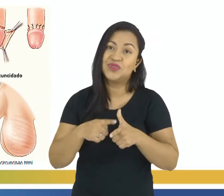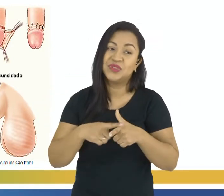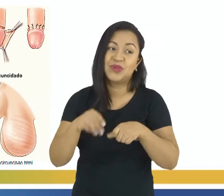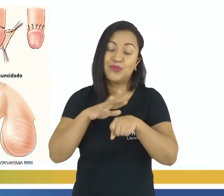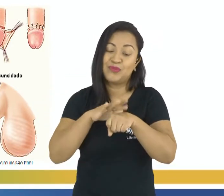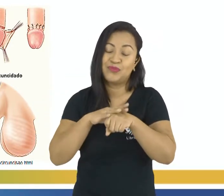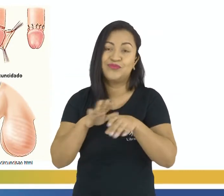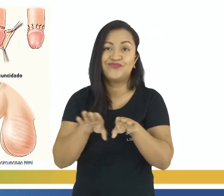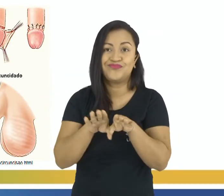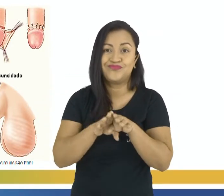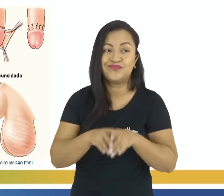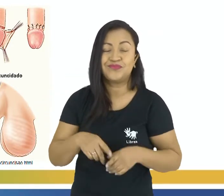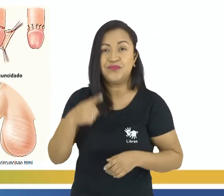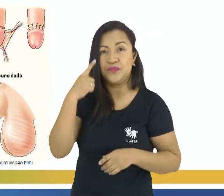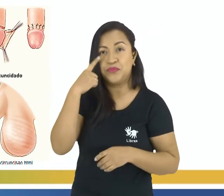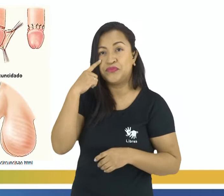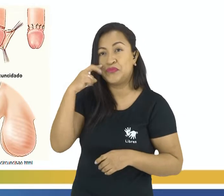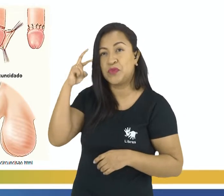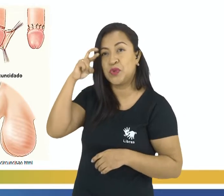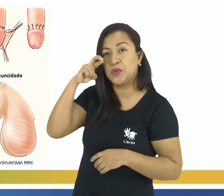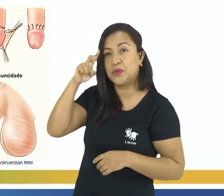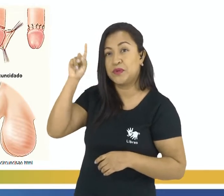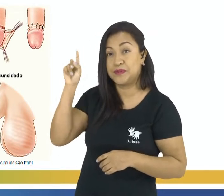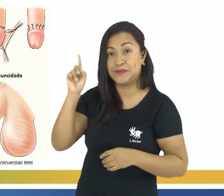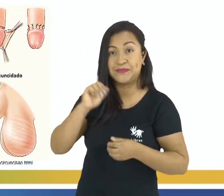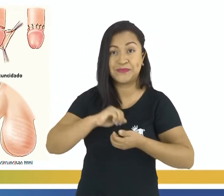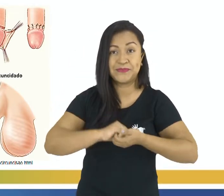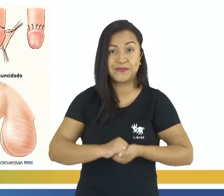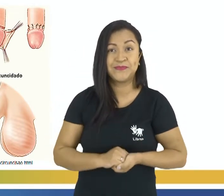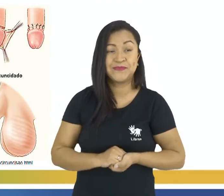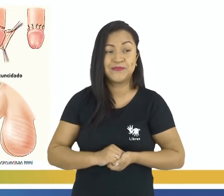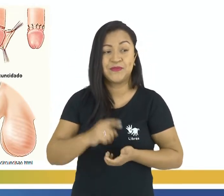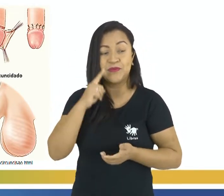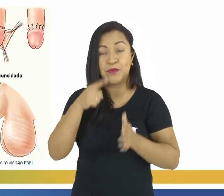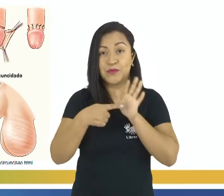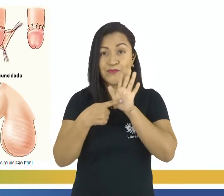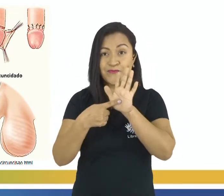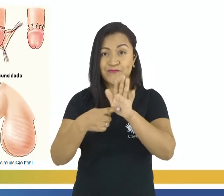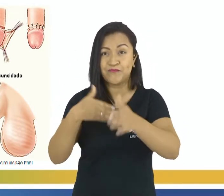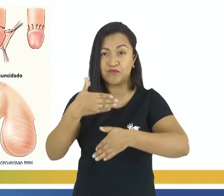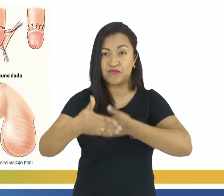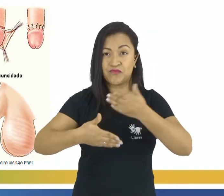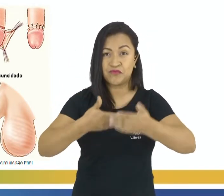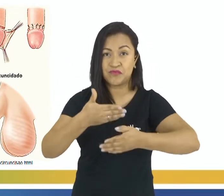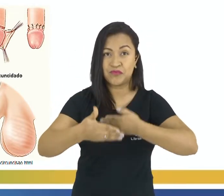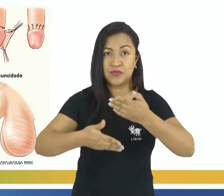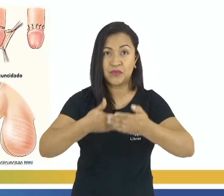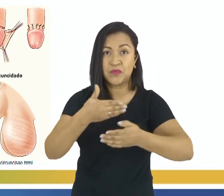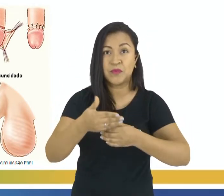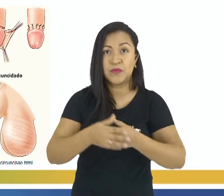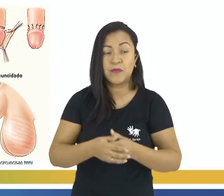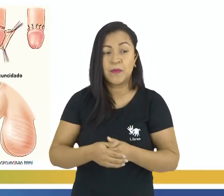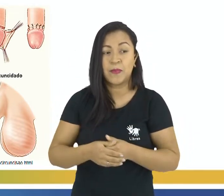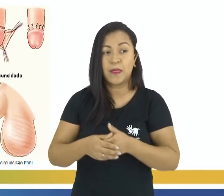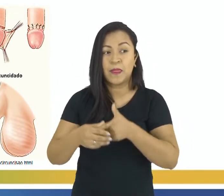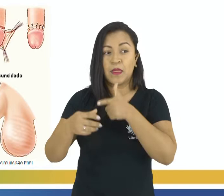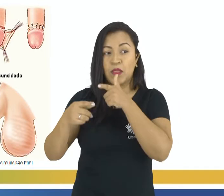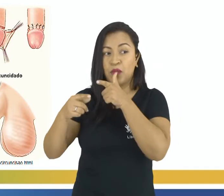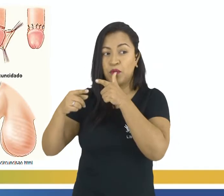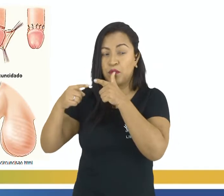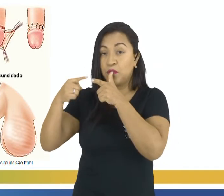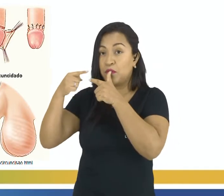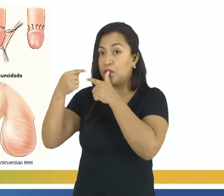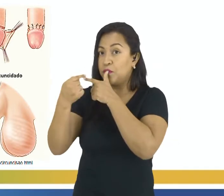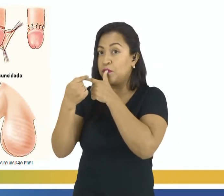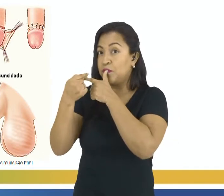se vocês observarem ali na imagem, eu estou mostrando um processo de circuncisão, principalmente